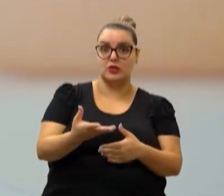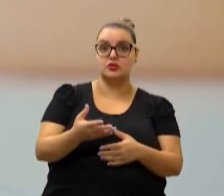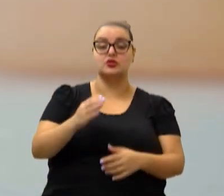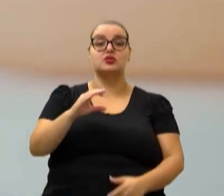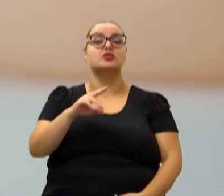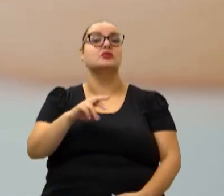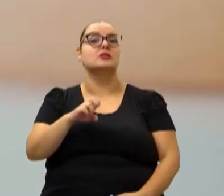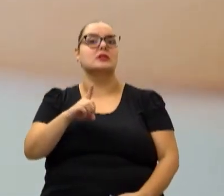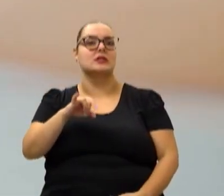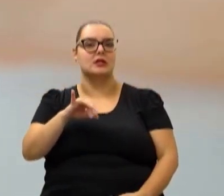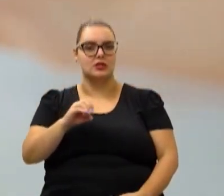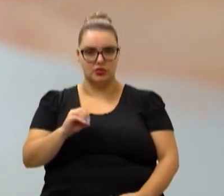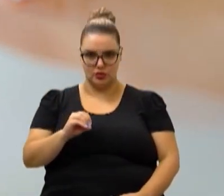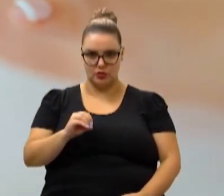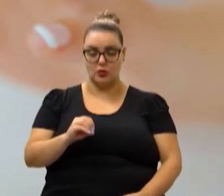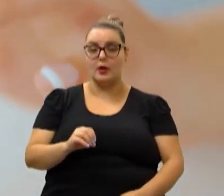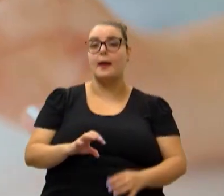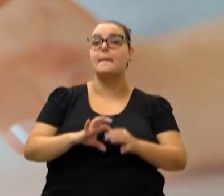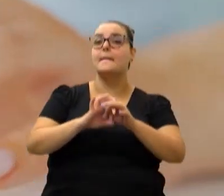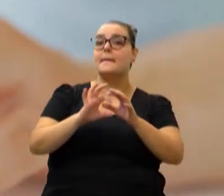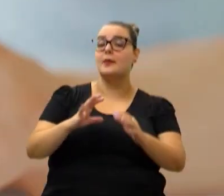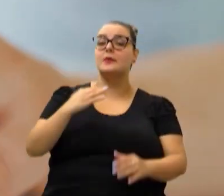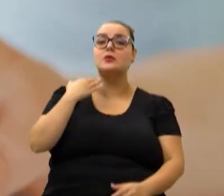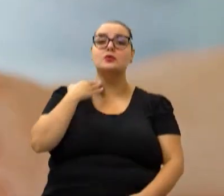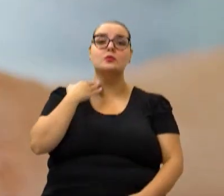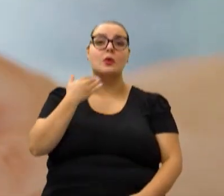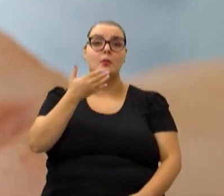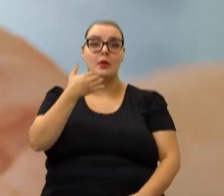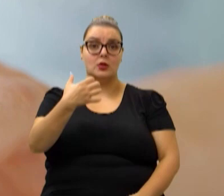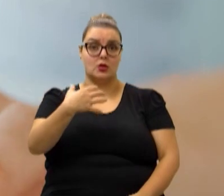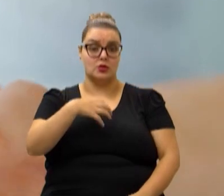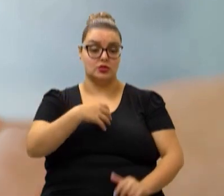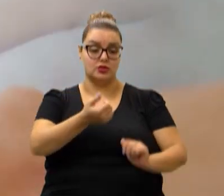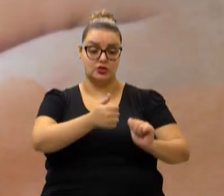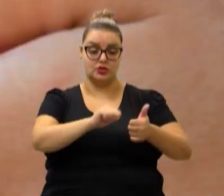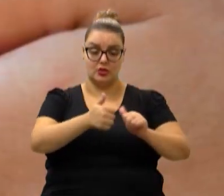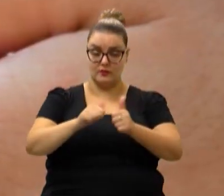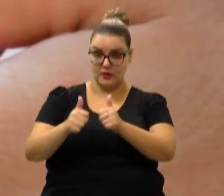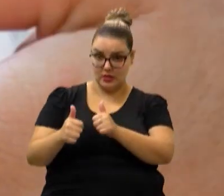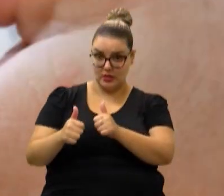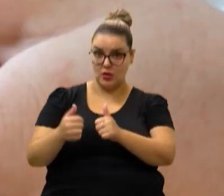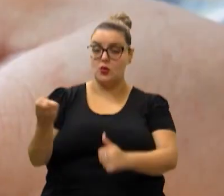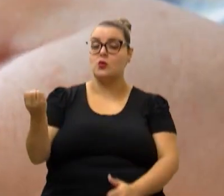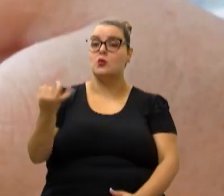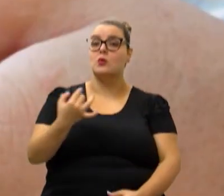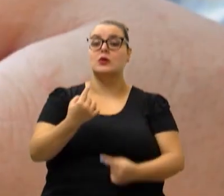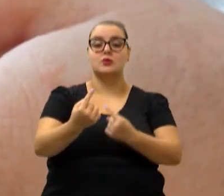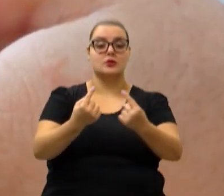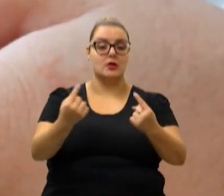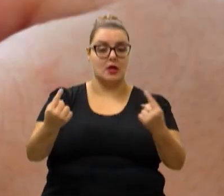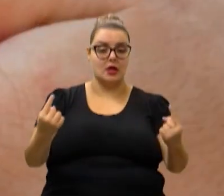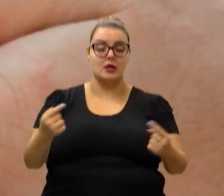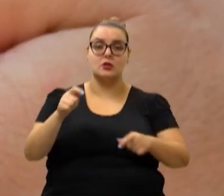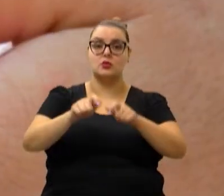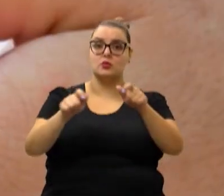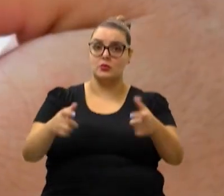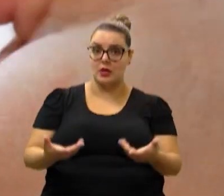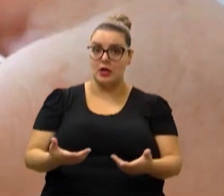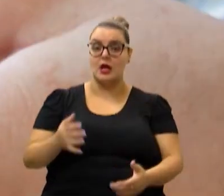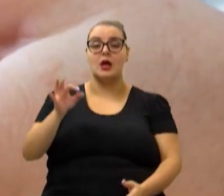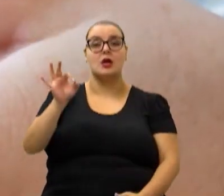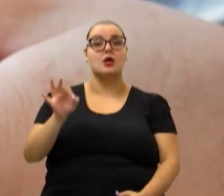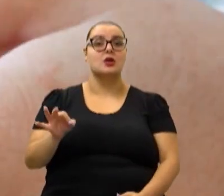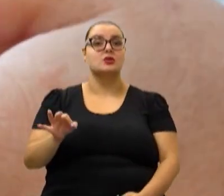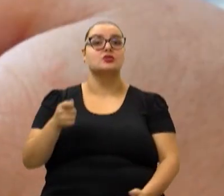de crédito, é exatamente permitir ao banco ter uma melhor condição de avaliar o quanto cada pessoa,